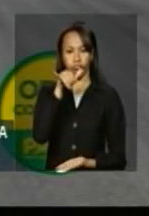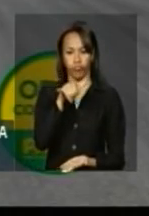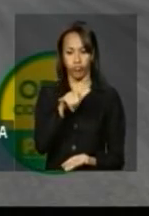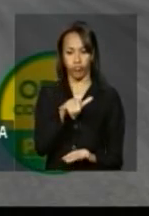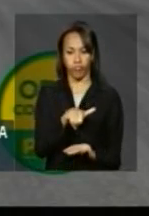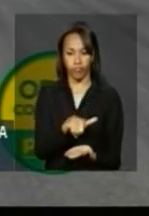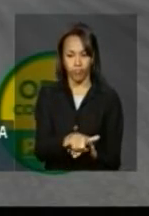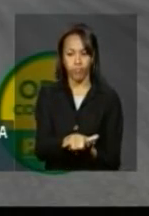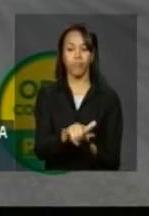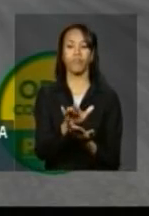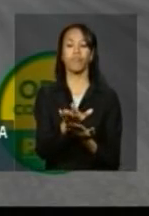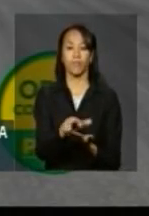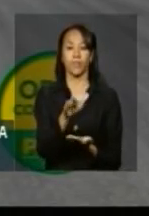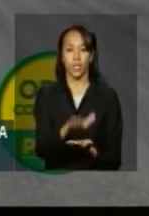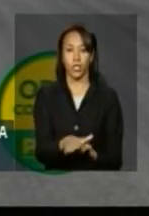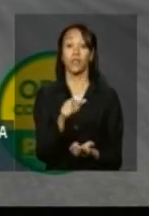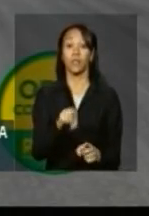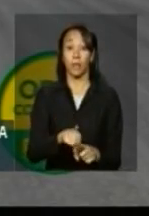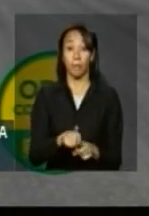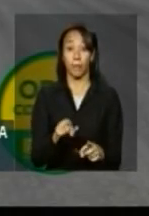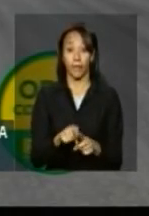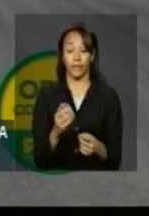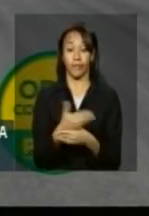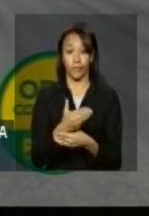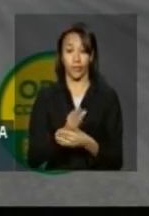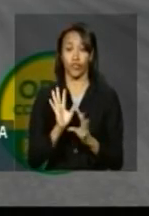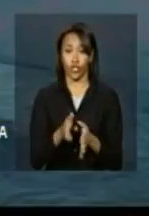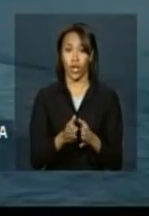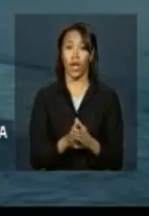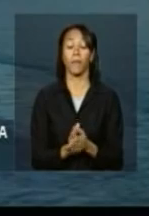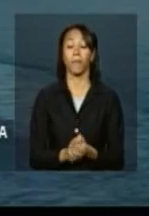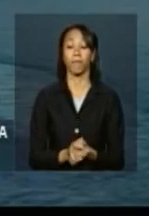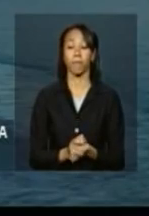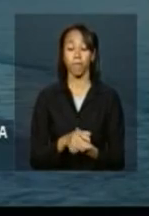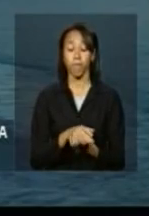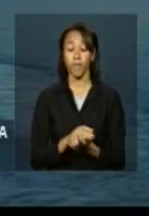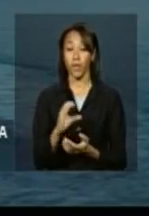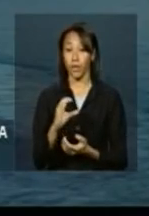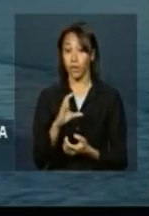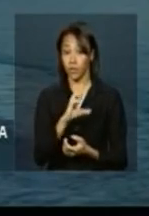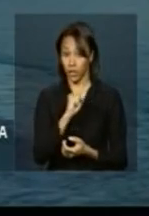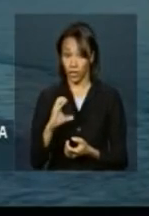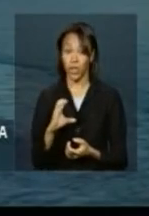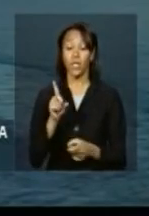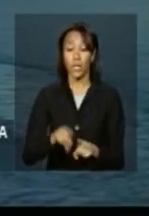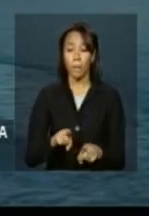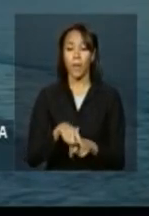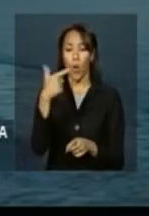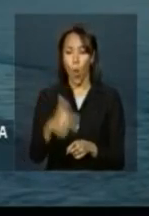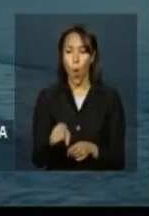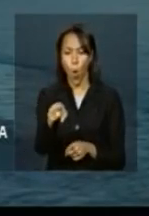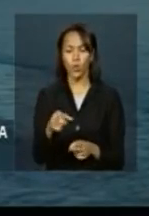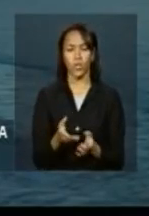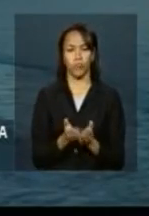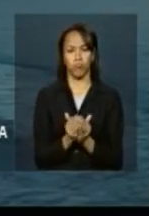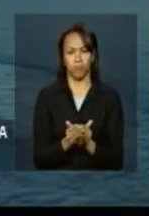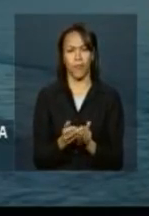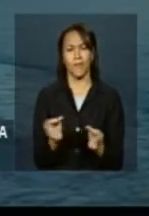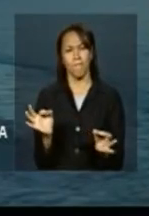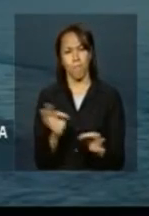recuperação da pista de pouso, decolagem e de taxiamento em Curitiba. A dragagem do Porto de Santos, fundamental, né,